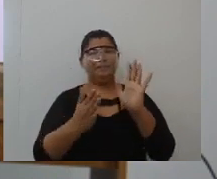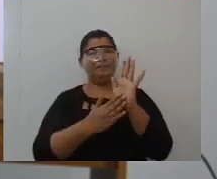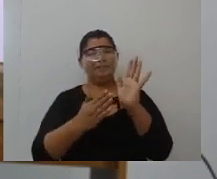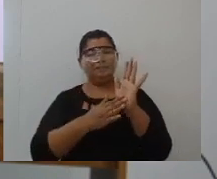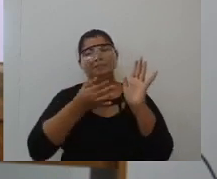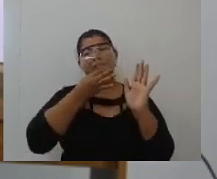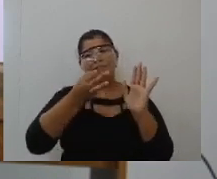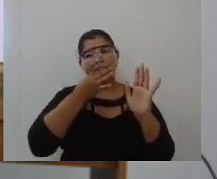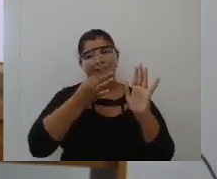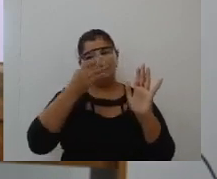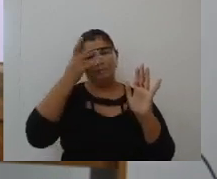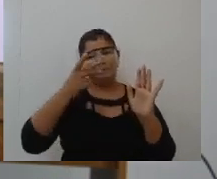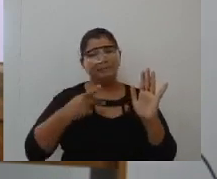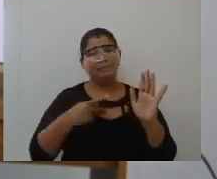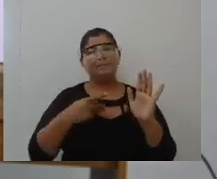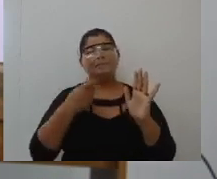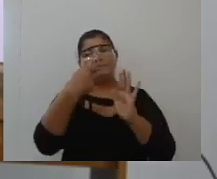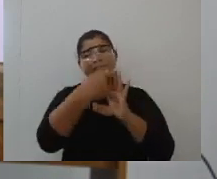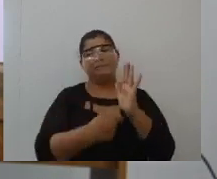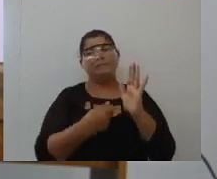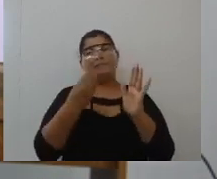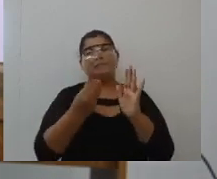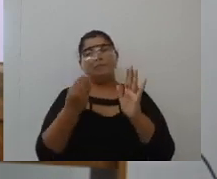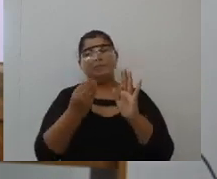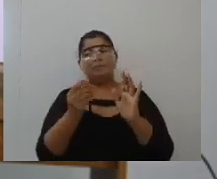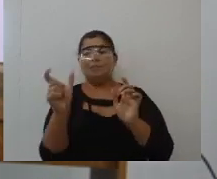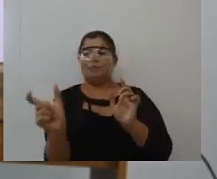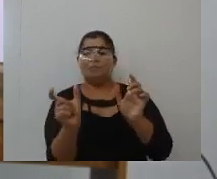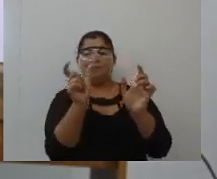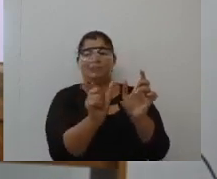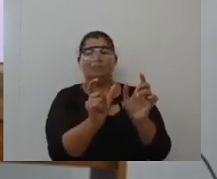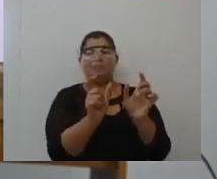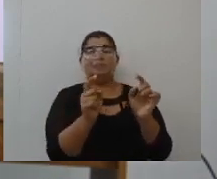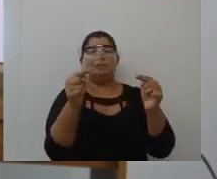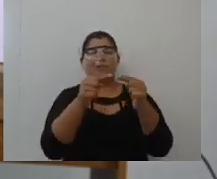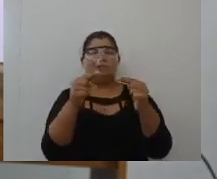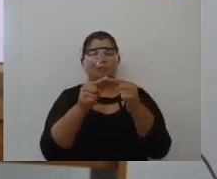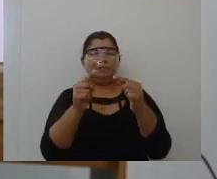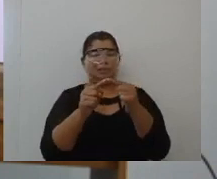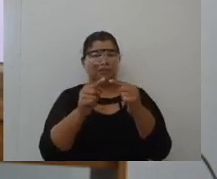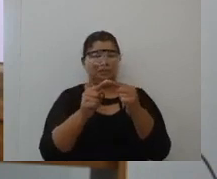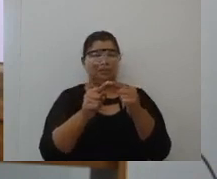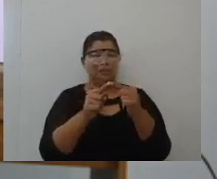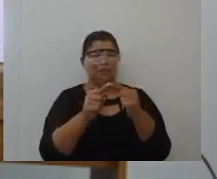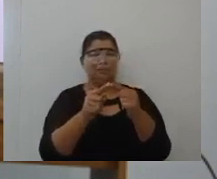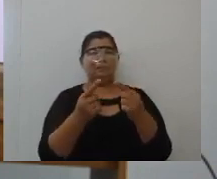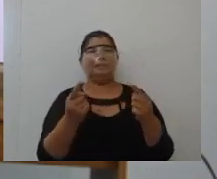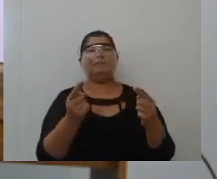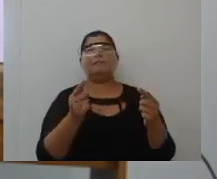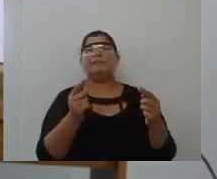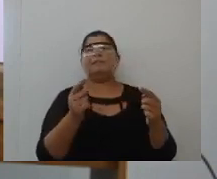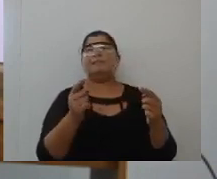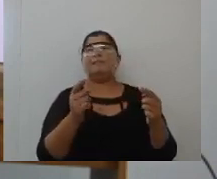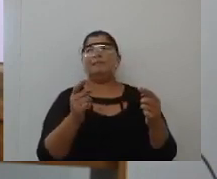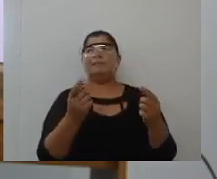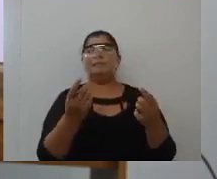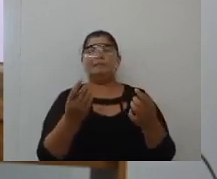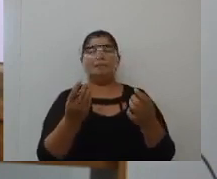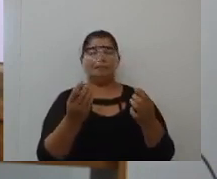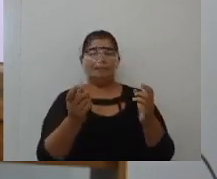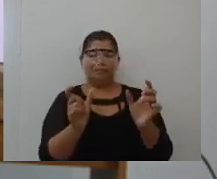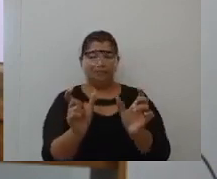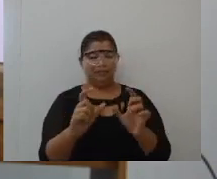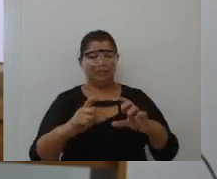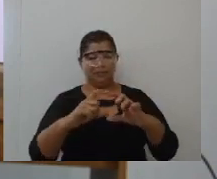tema desenvolvido, quais as conjunções subordinativas que mais se encaixam, faltou o M ali, viu? Nesta